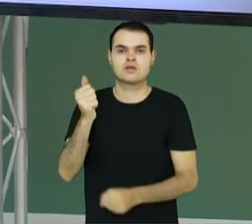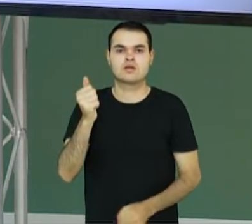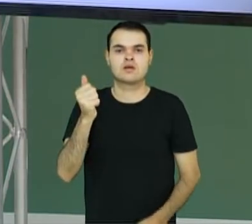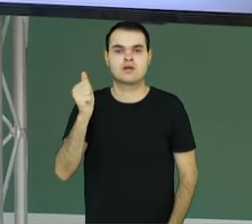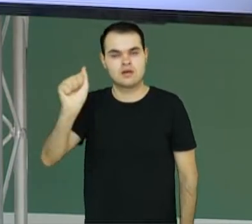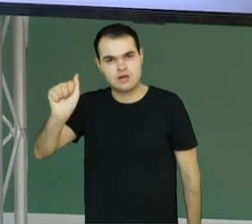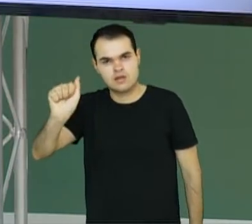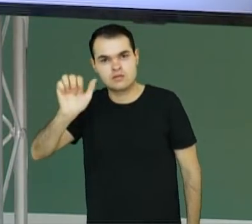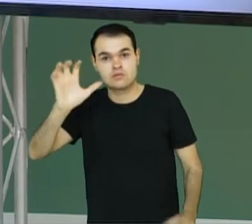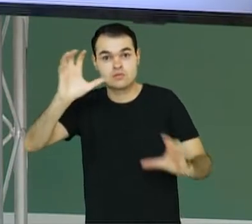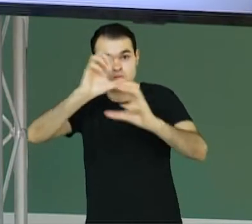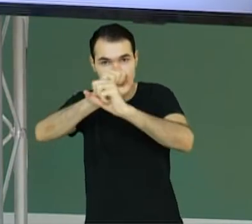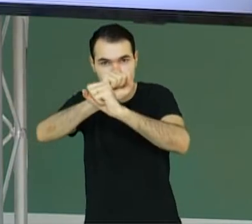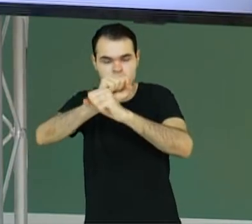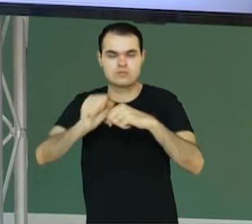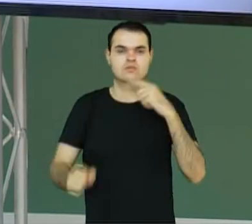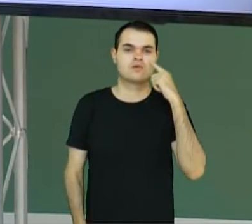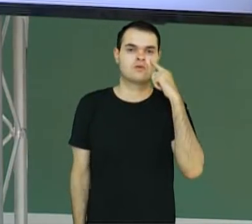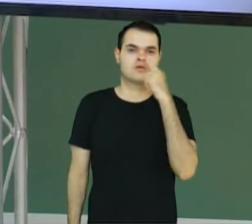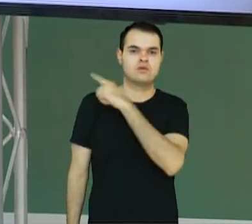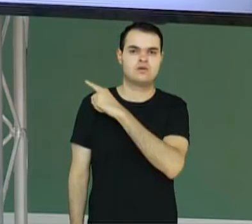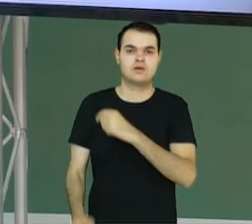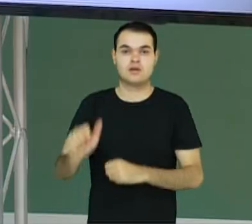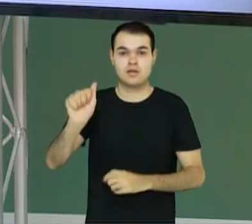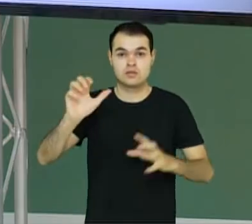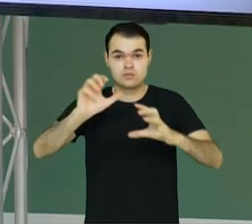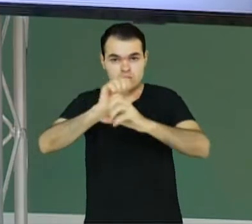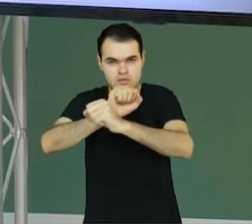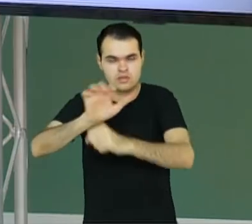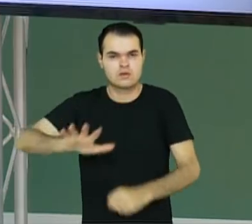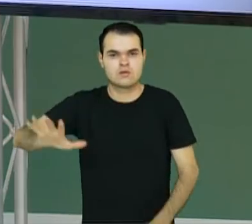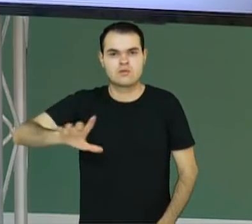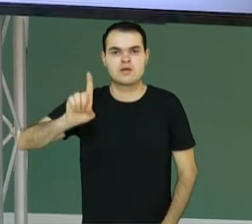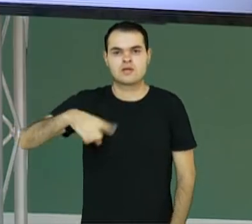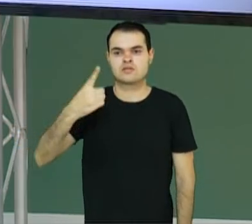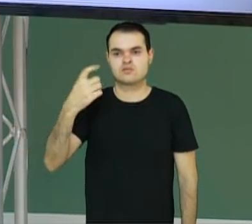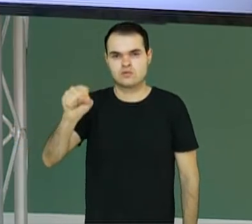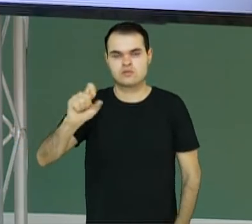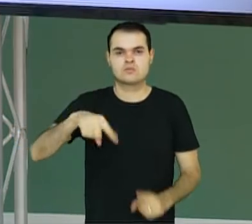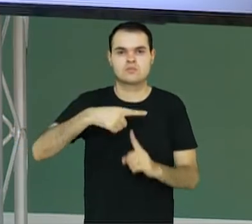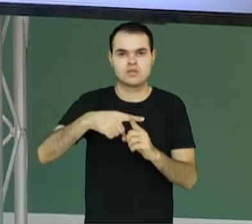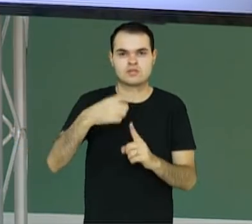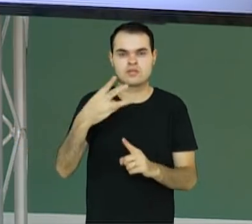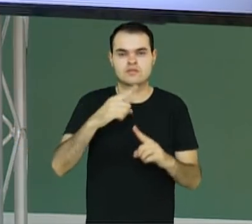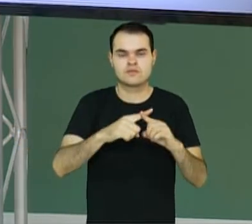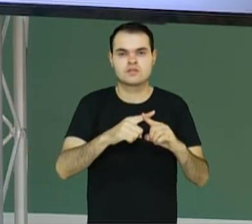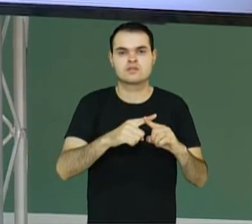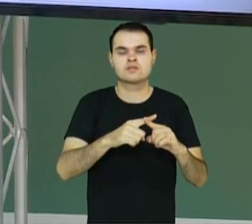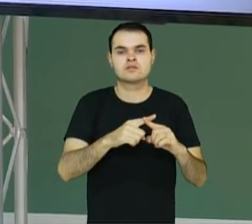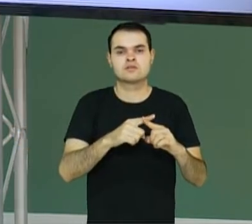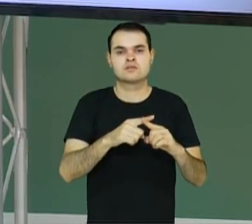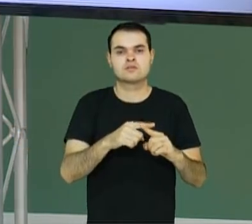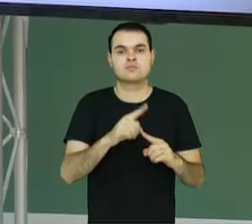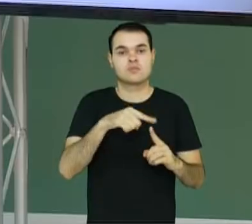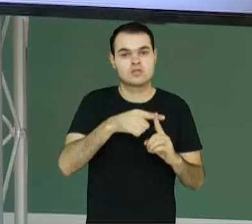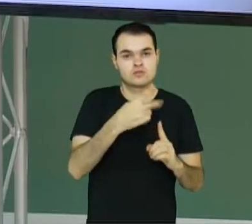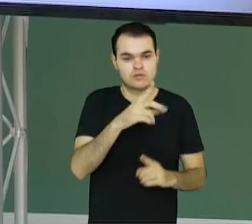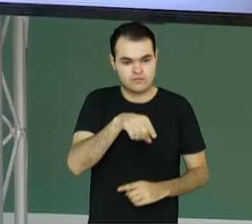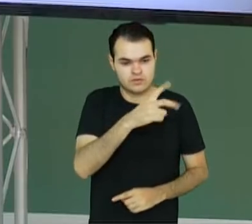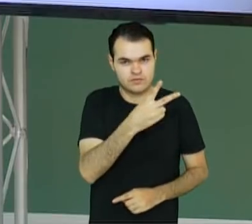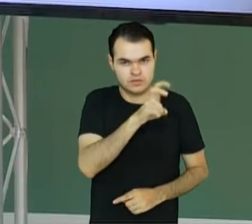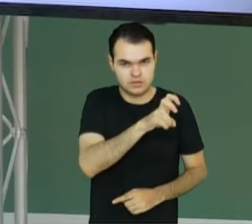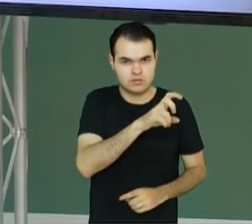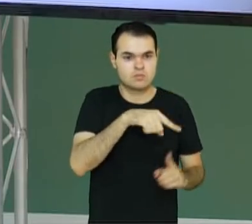total. Então, olha só. A área total é 18 mais 3,375 mais 2,25